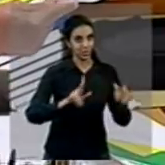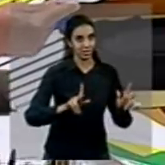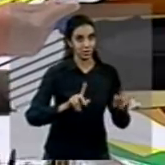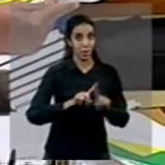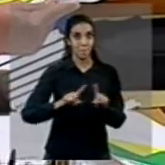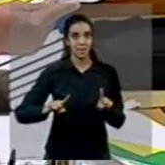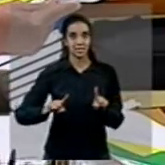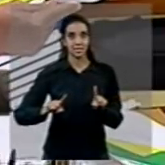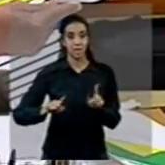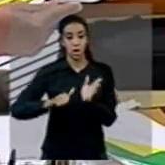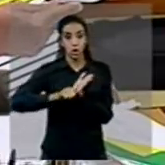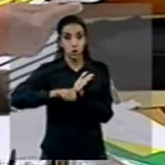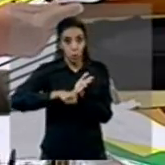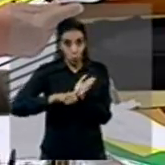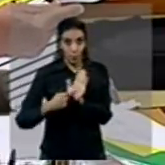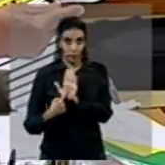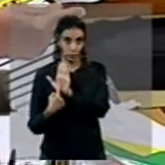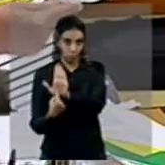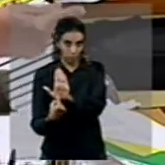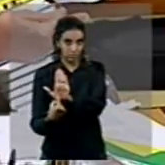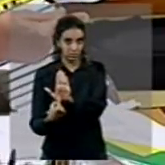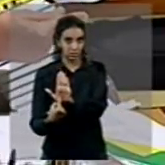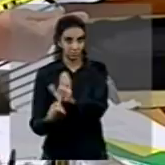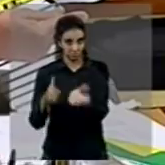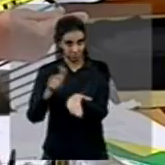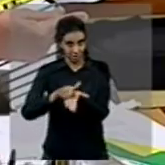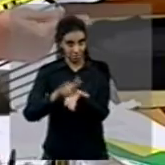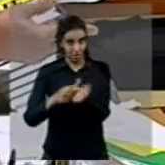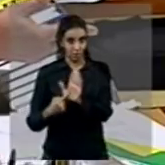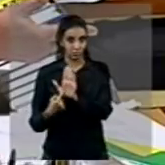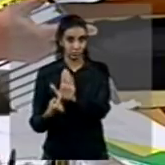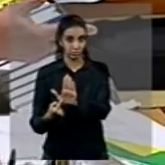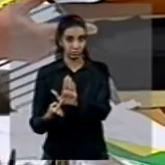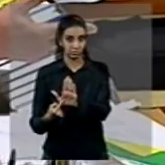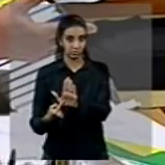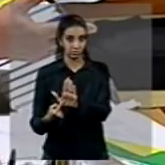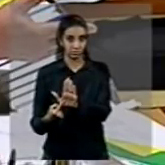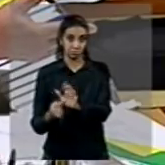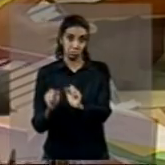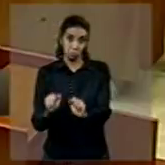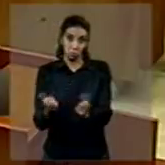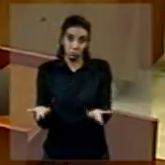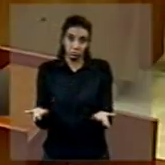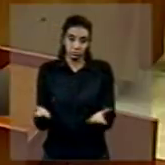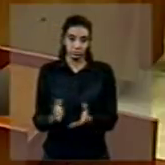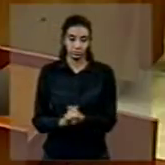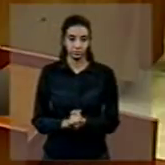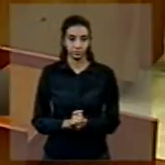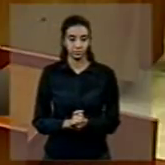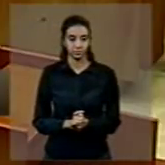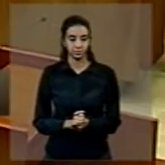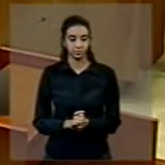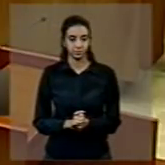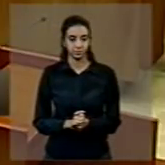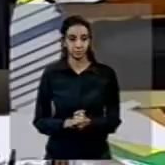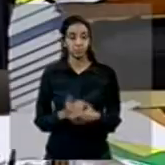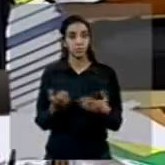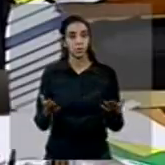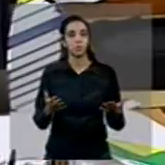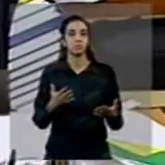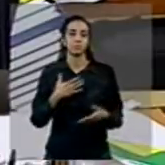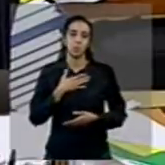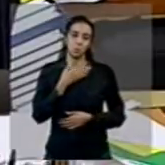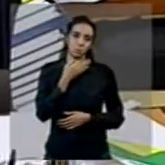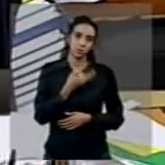mediante documentos, ela pode se realizar. Então, a questão, a meu ver,